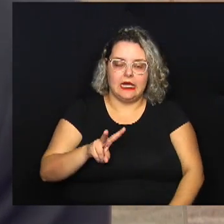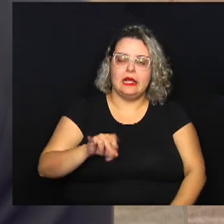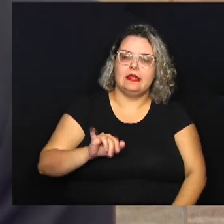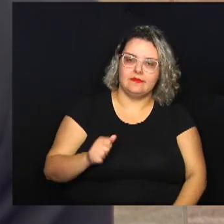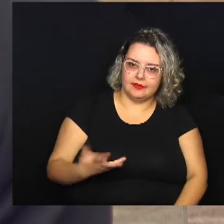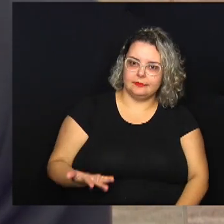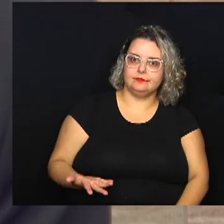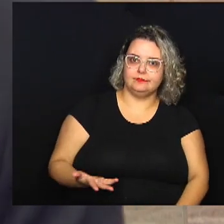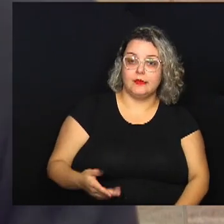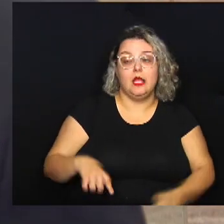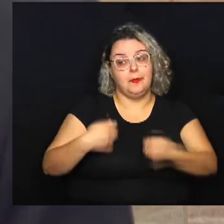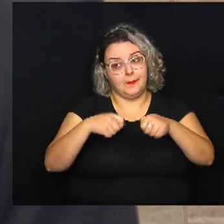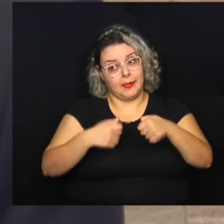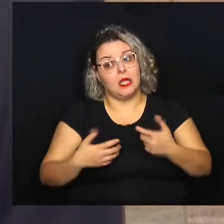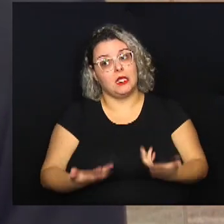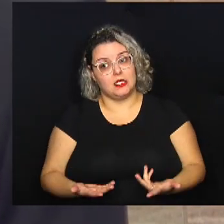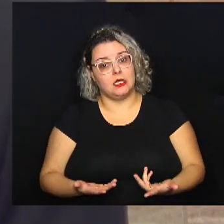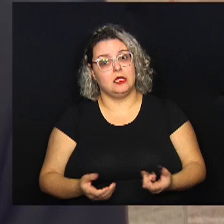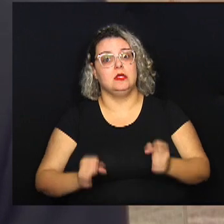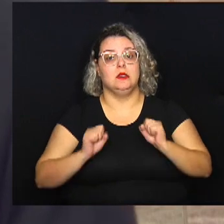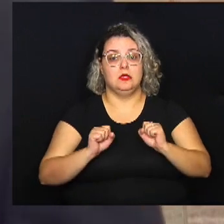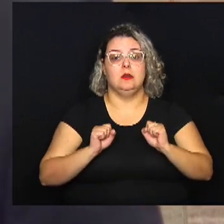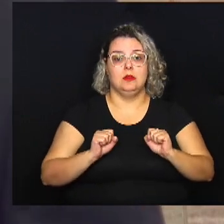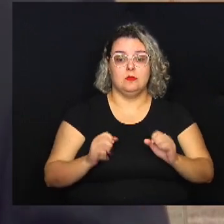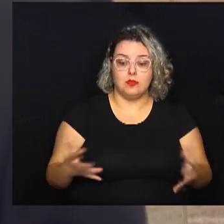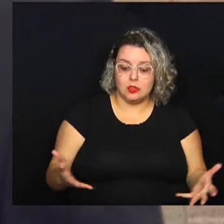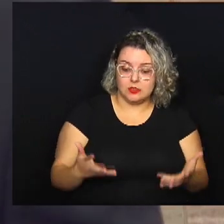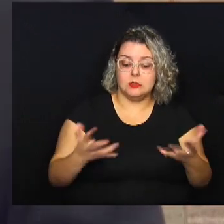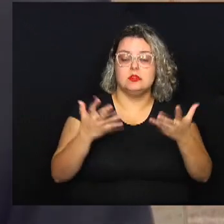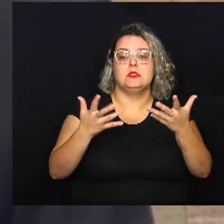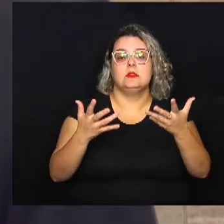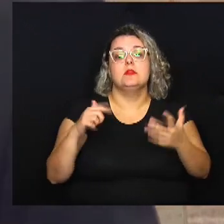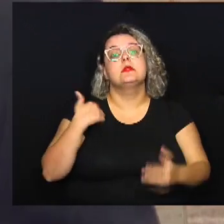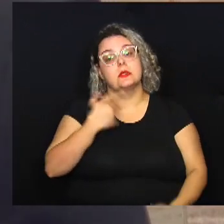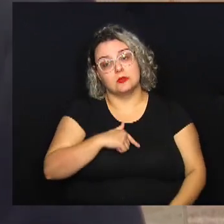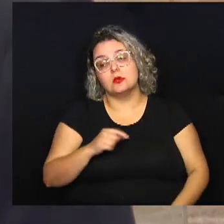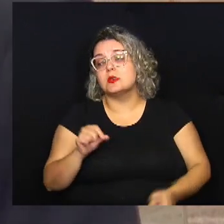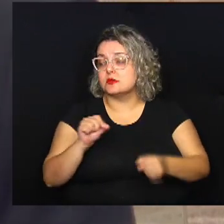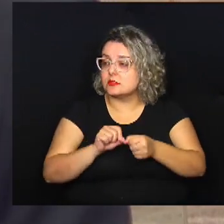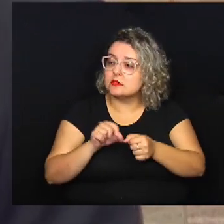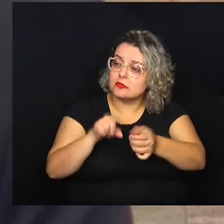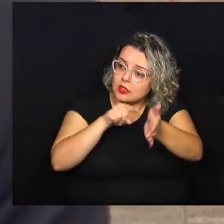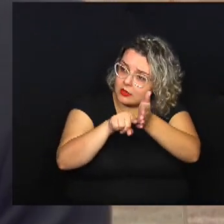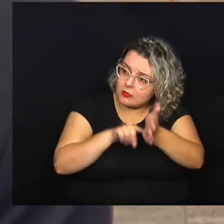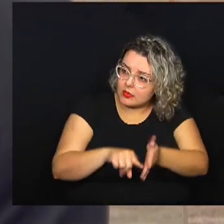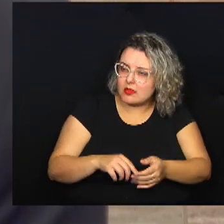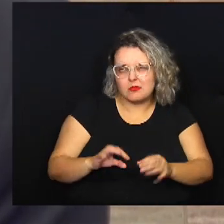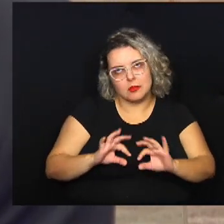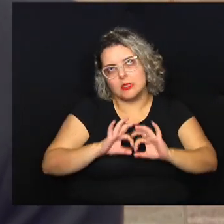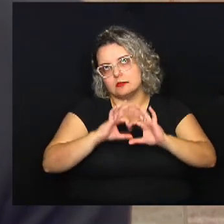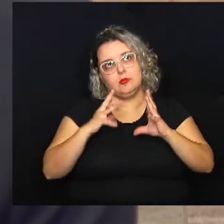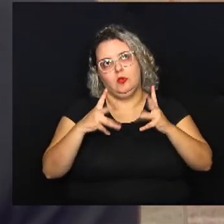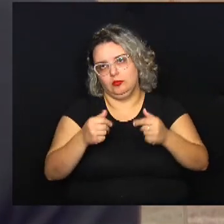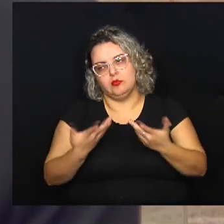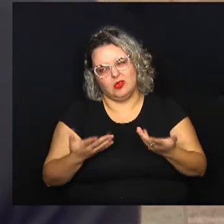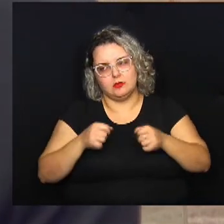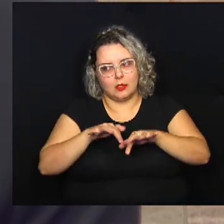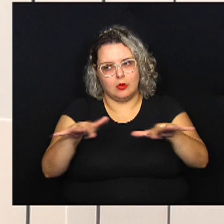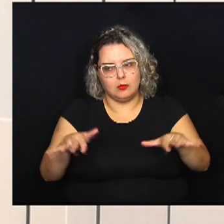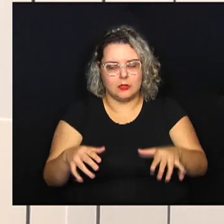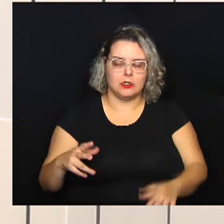necessário que ela possa tomar essas iniciativas. Então nós fizemos questões mais genéricas nesse requerimento em